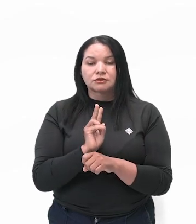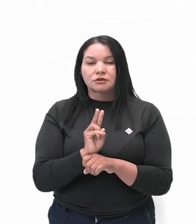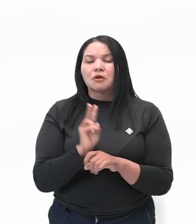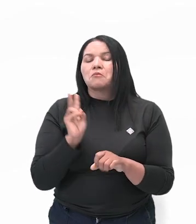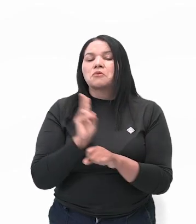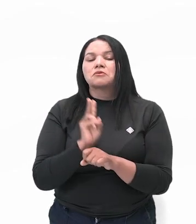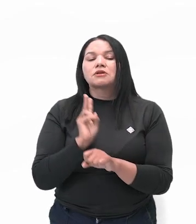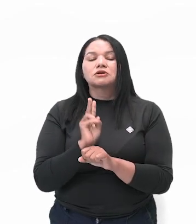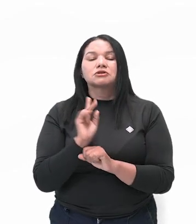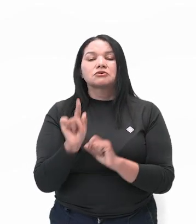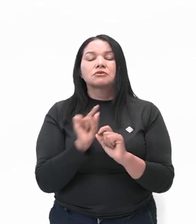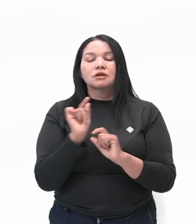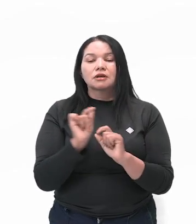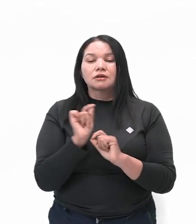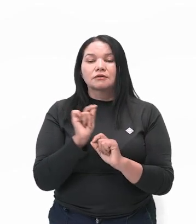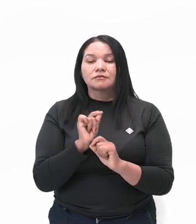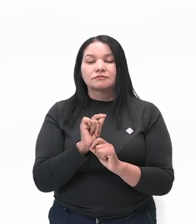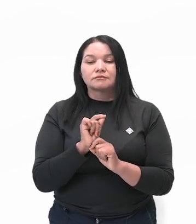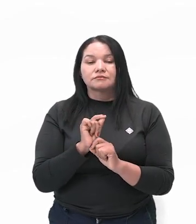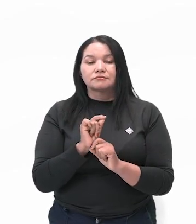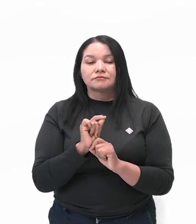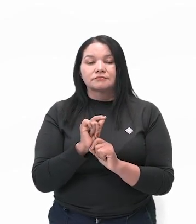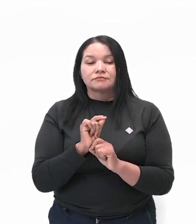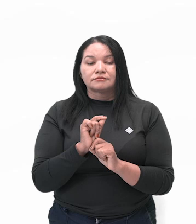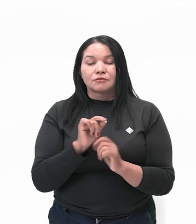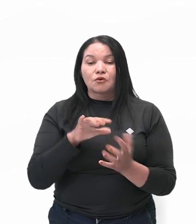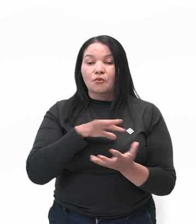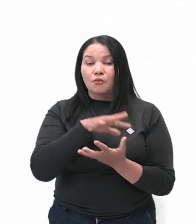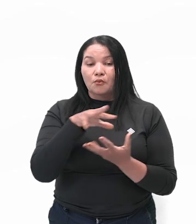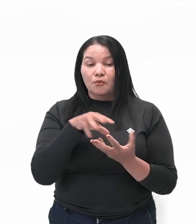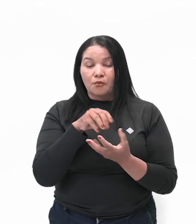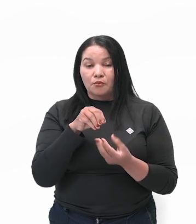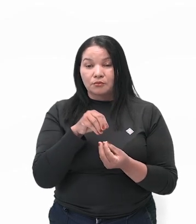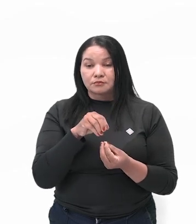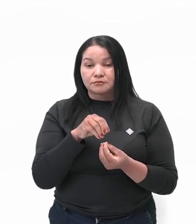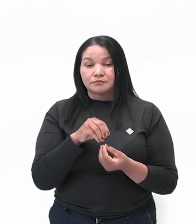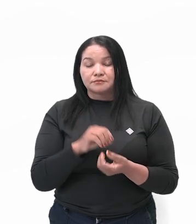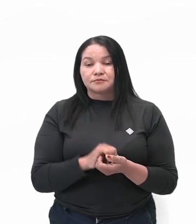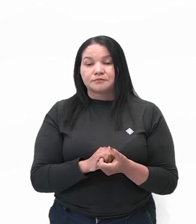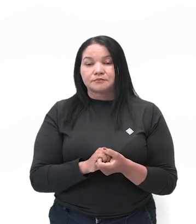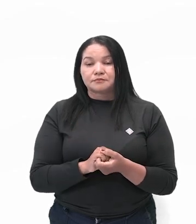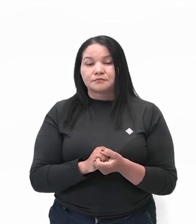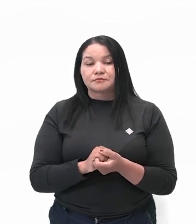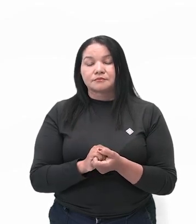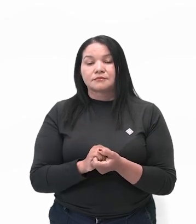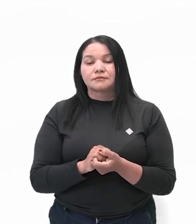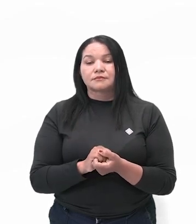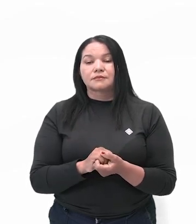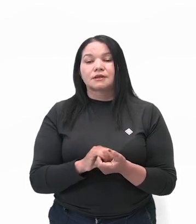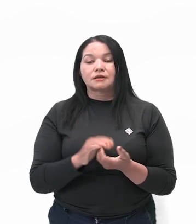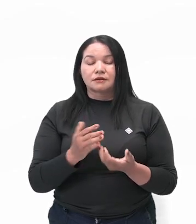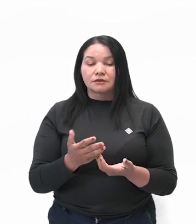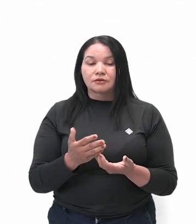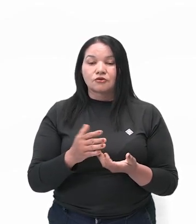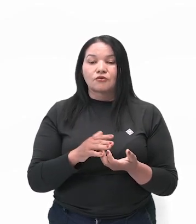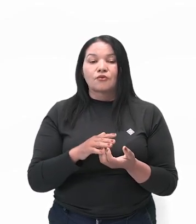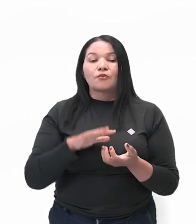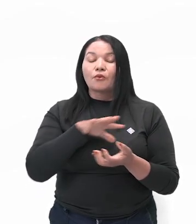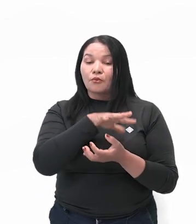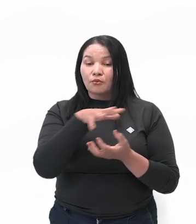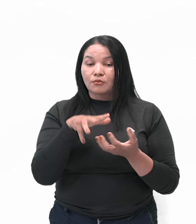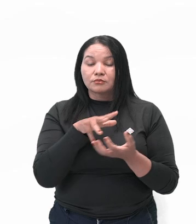querem proteger? Ecosystem. O que seria ecosystem? Ecossistema. And